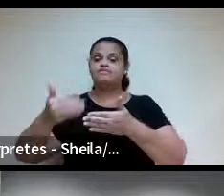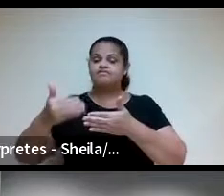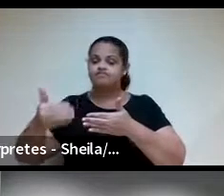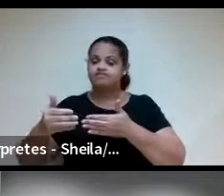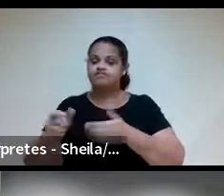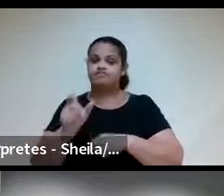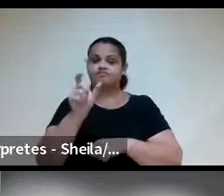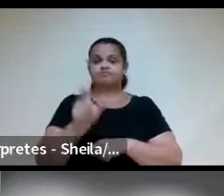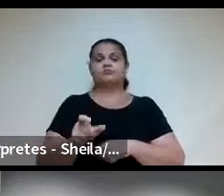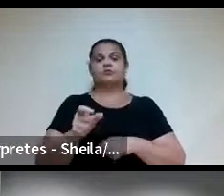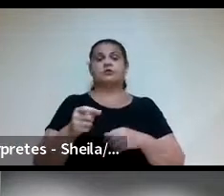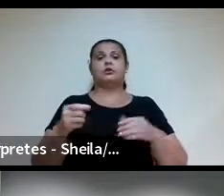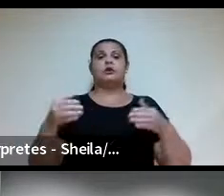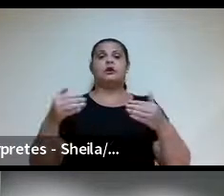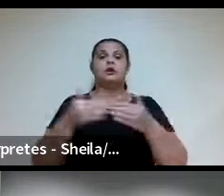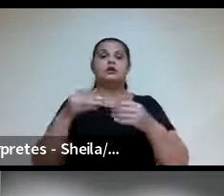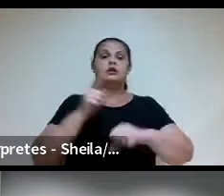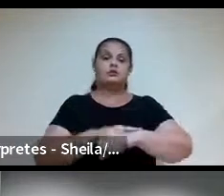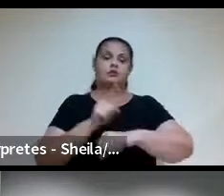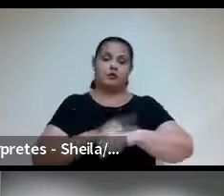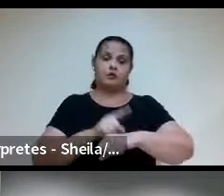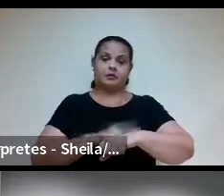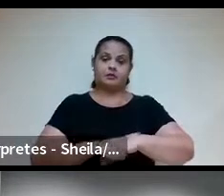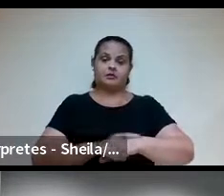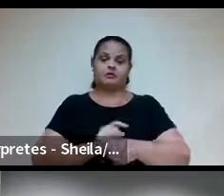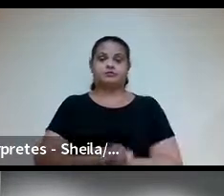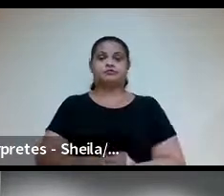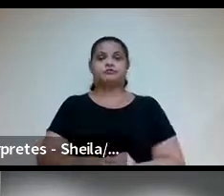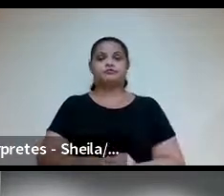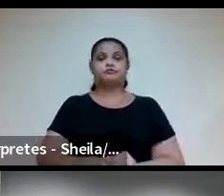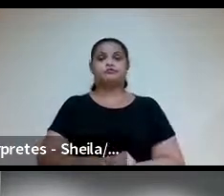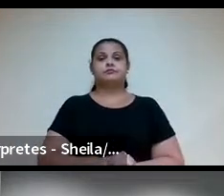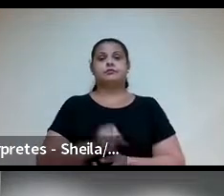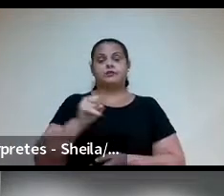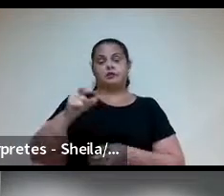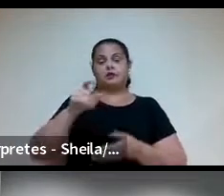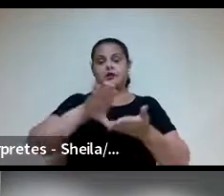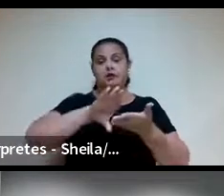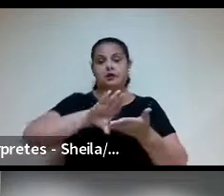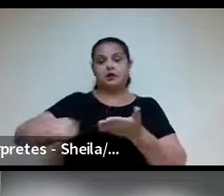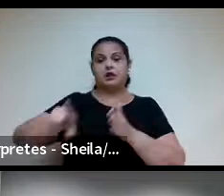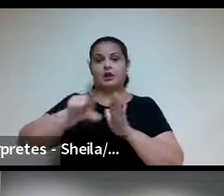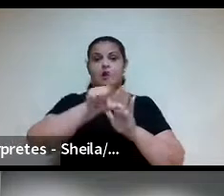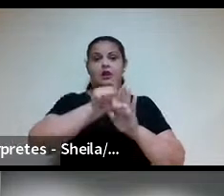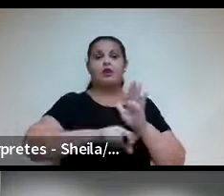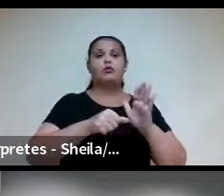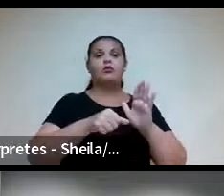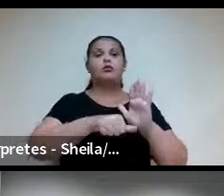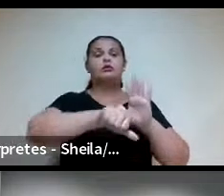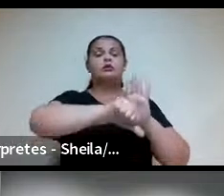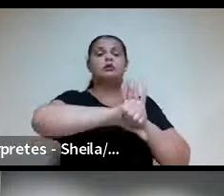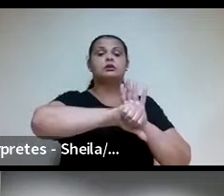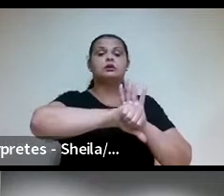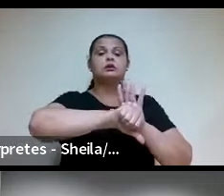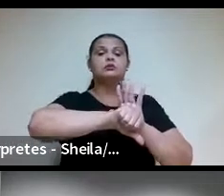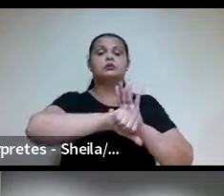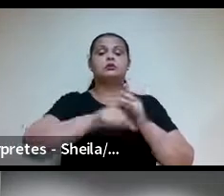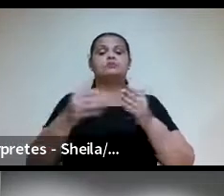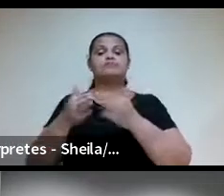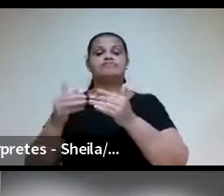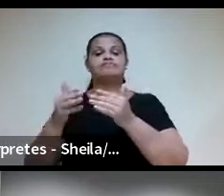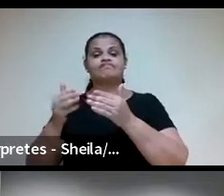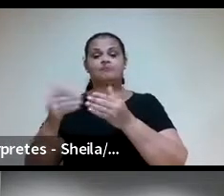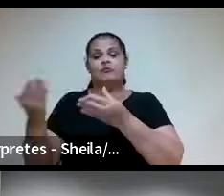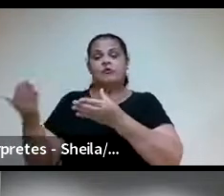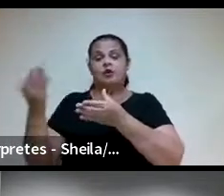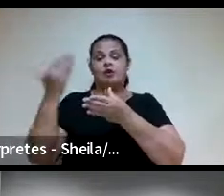somente a partir deste momento. Nesse passo, rejeito a preliminar de ilegitimidade passiva suscitada, bem como indefiro os pedidos de chamamento ao processo